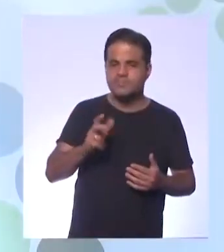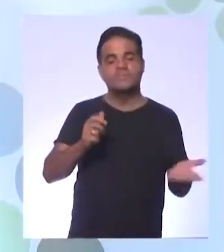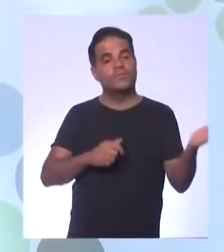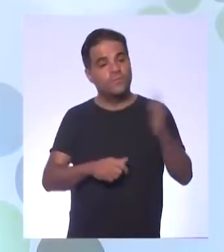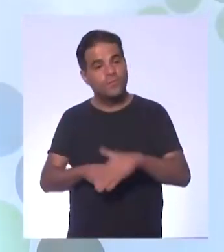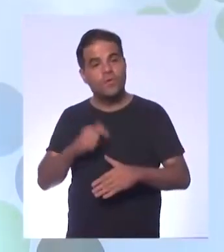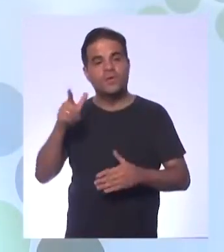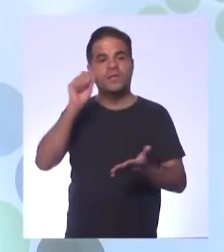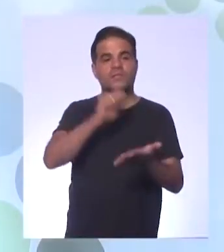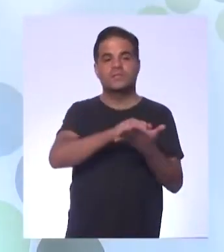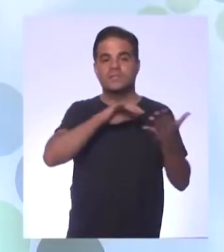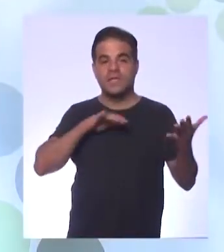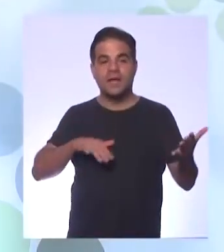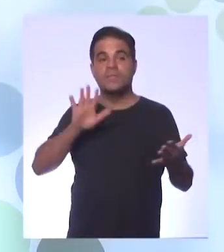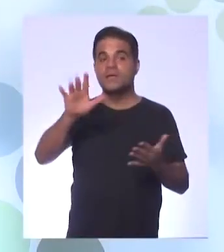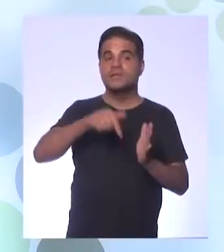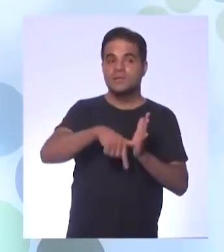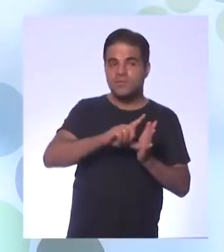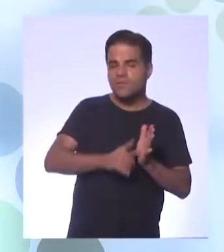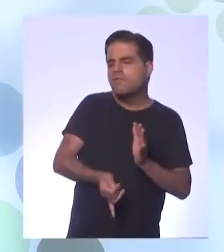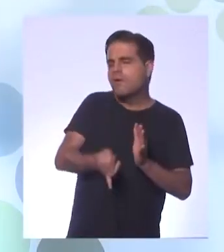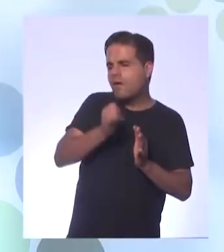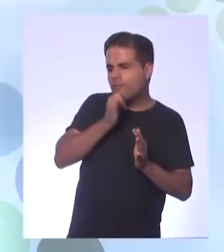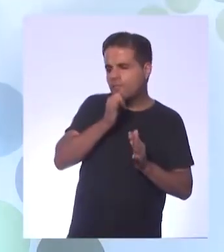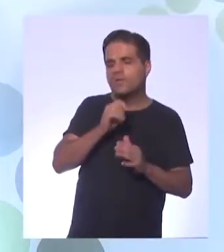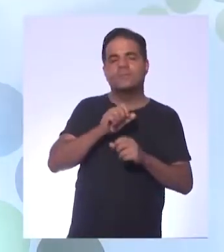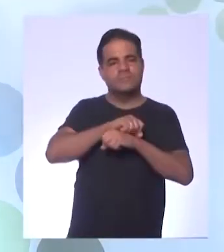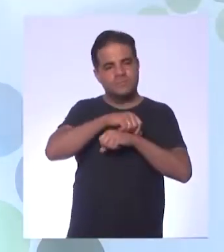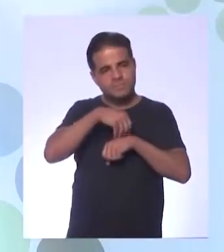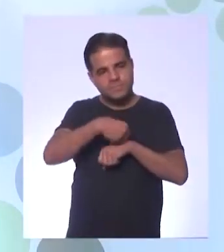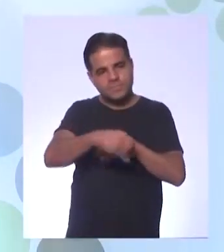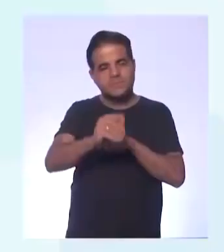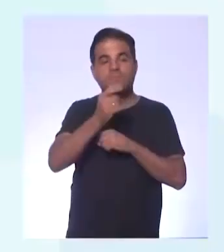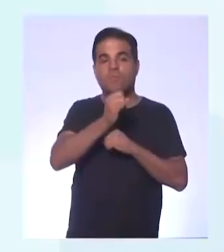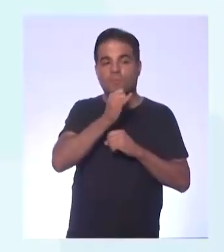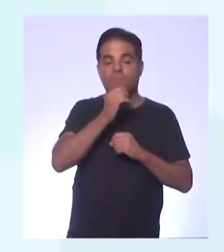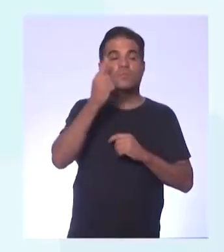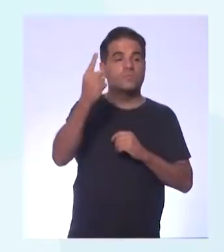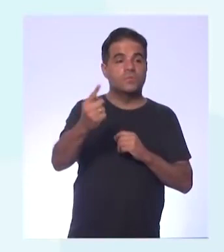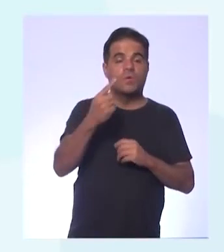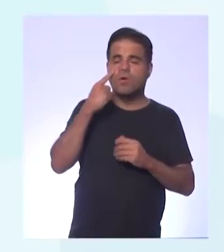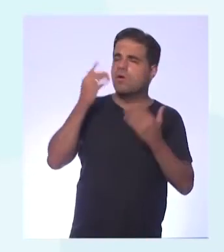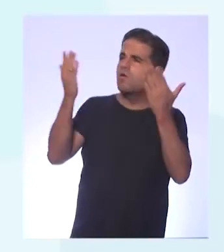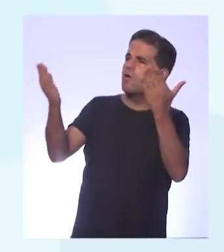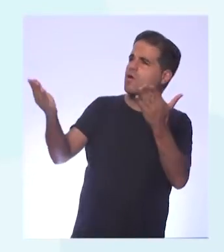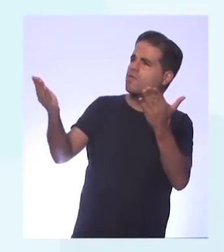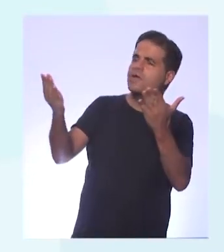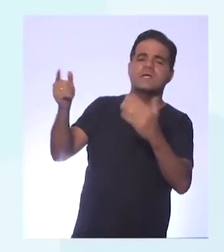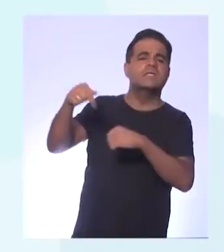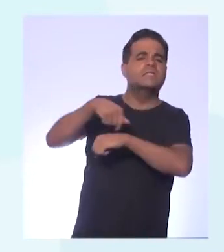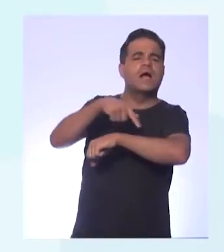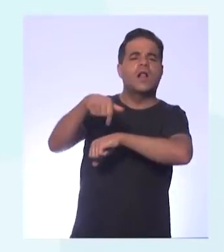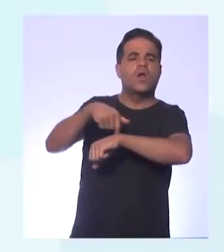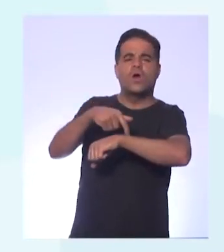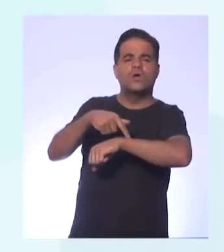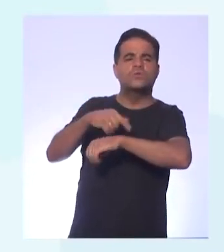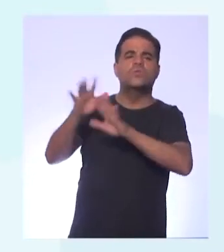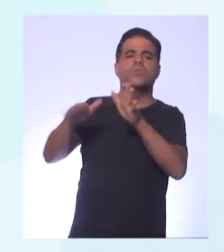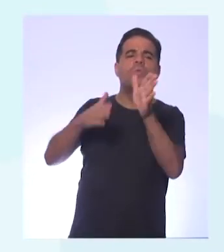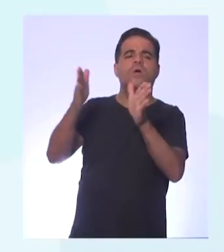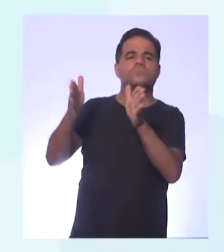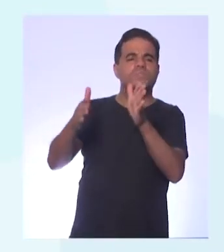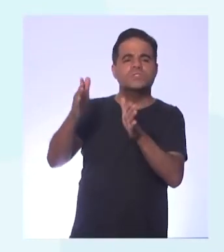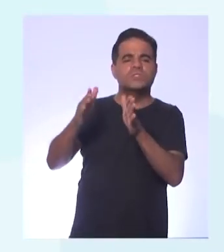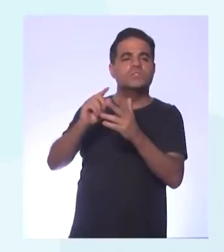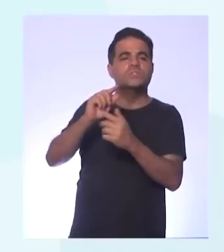nossa próxima atividade. Mas antes da atividade, vou fazer um exemplo, claro. Então, nosso exemplo 1. Olha para esse reloginho aí, ó. Qual é a medida